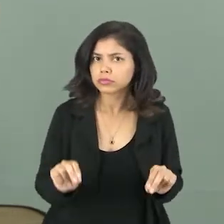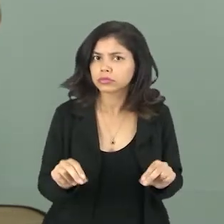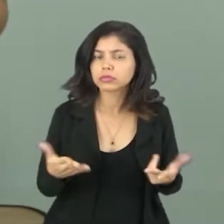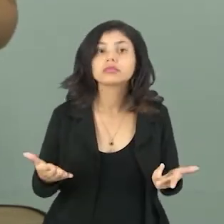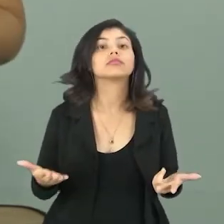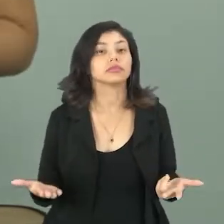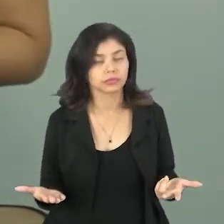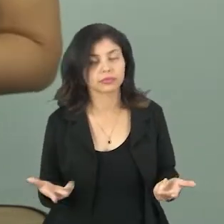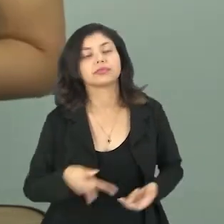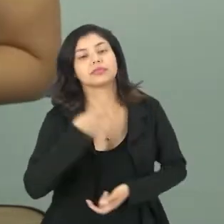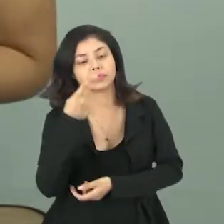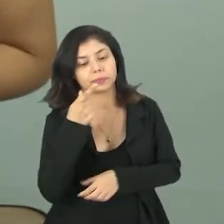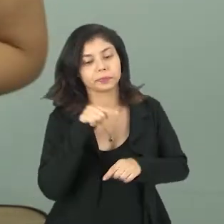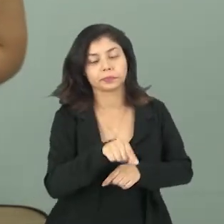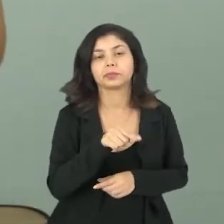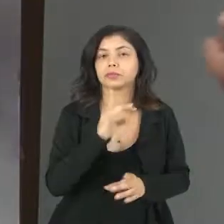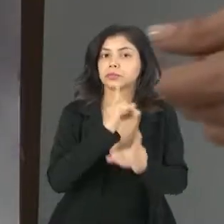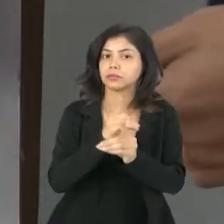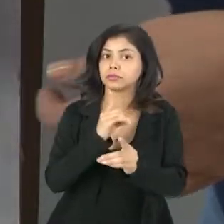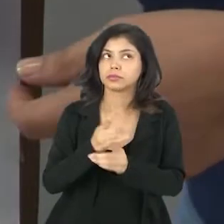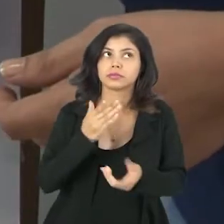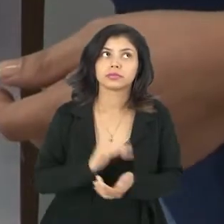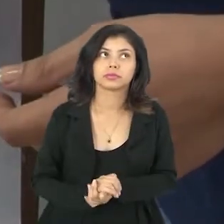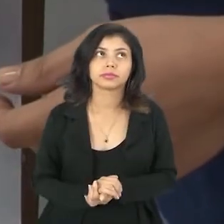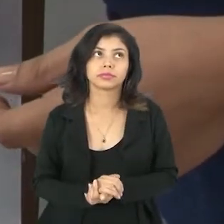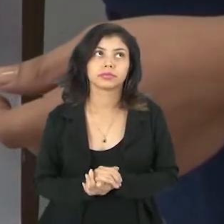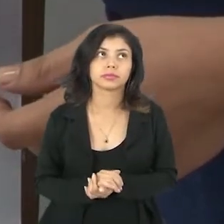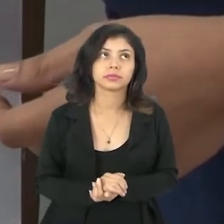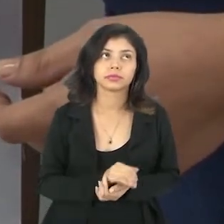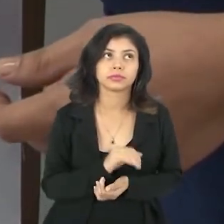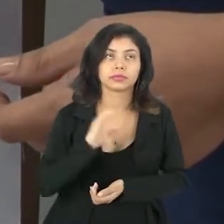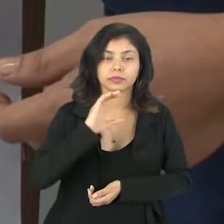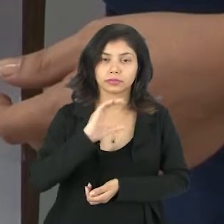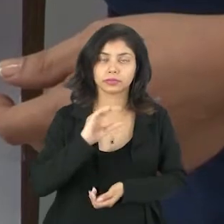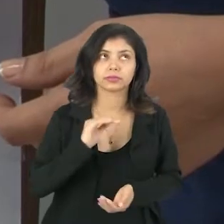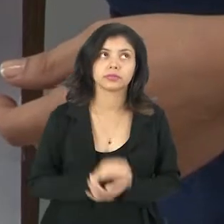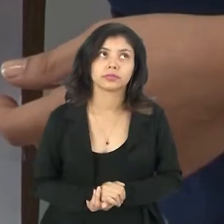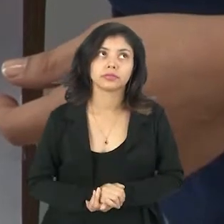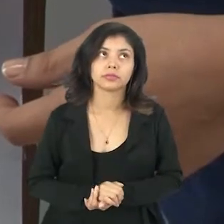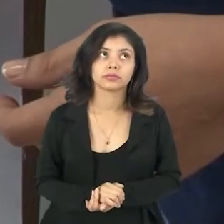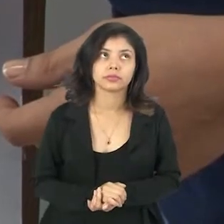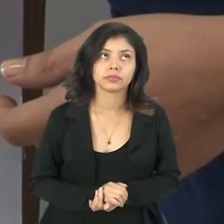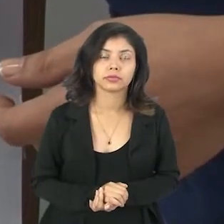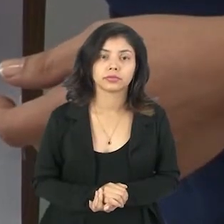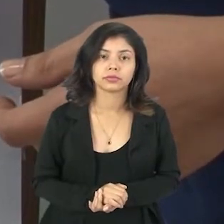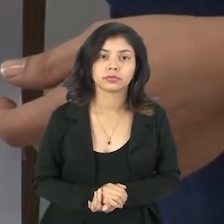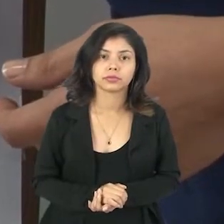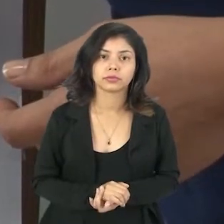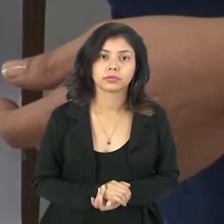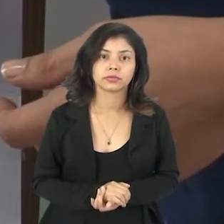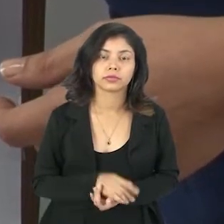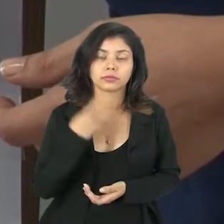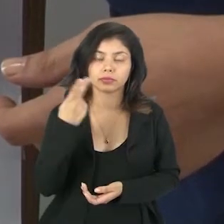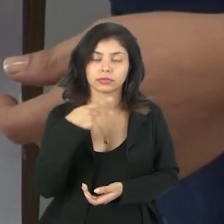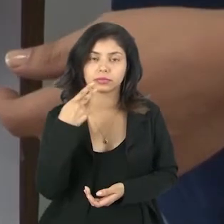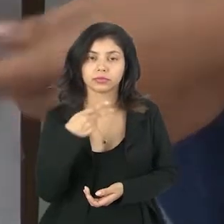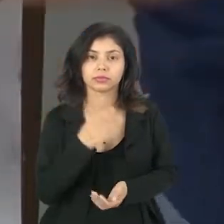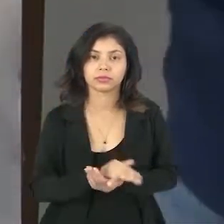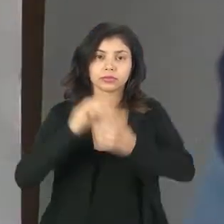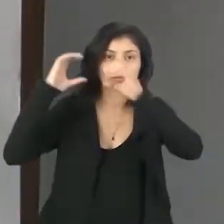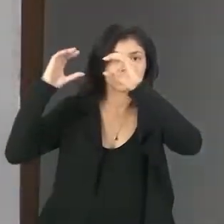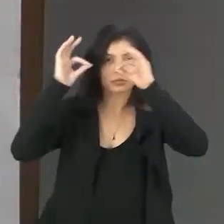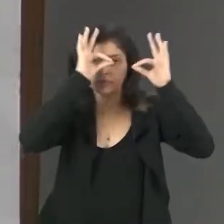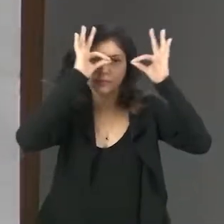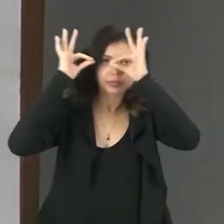muito bem essa fala que vamos identificar essa fala que eu vou por um sozinho tá essa fala aqui é a fala